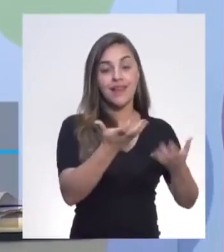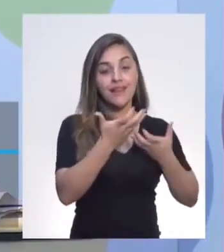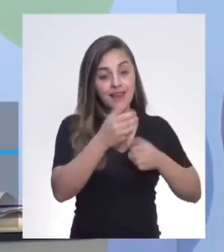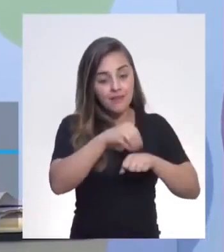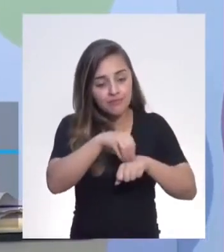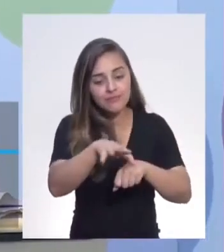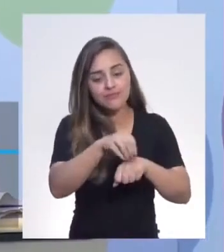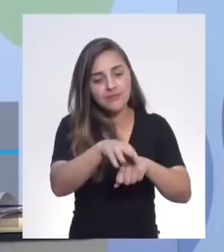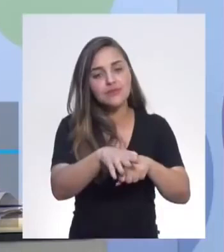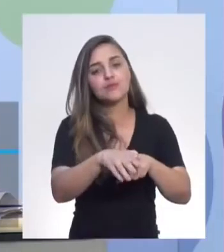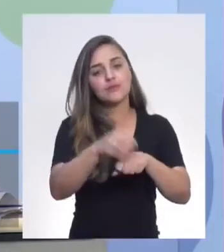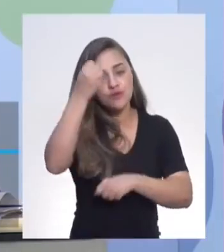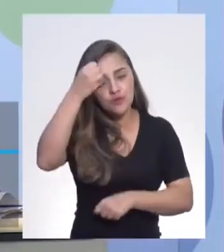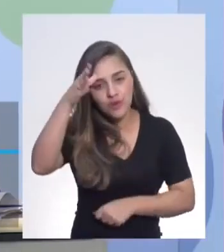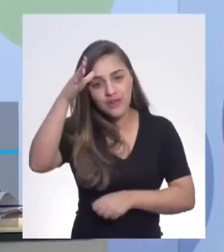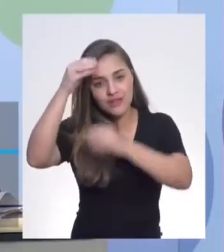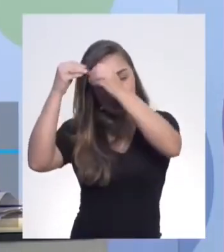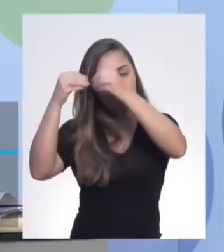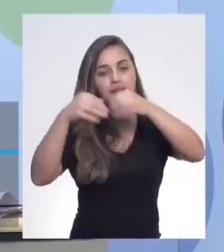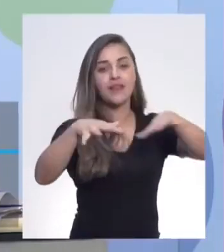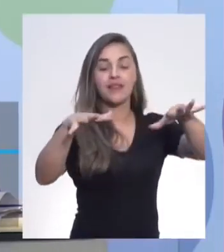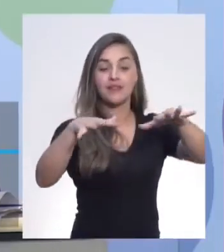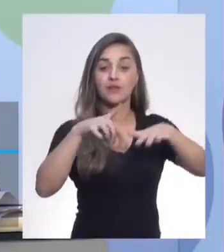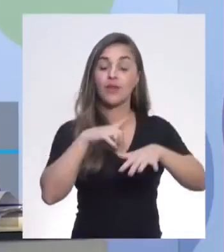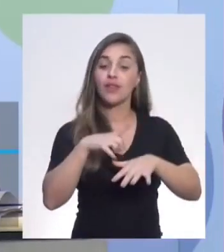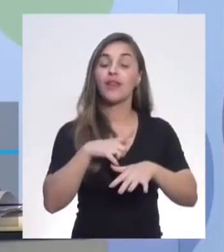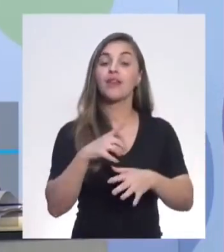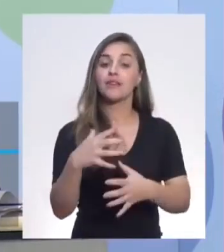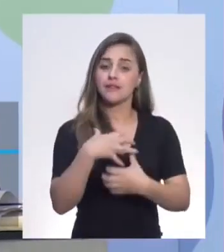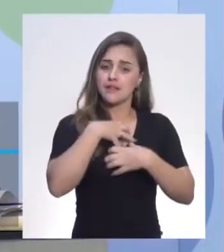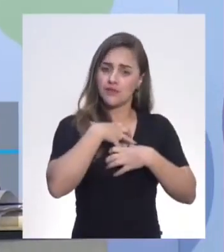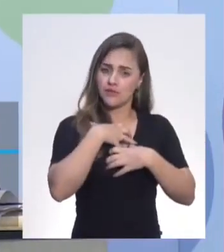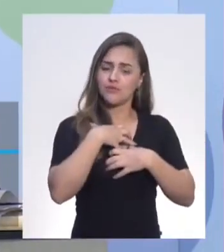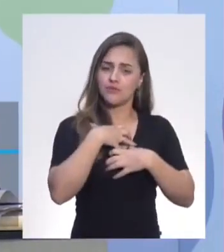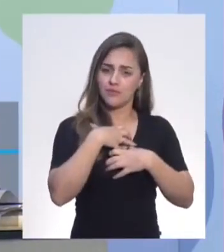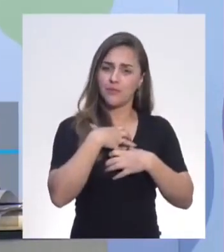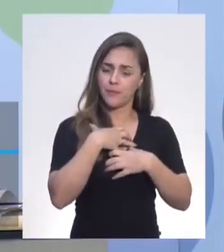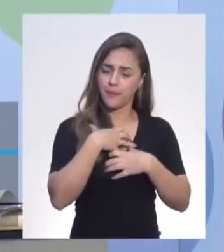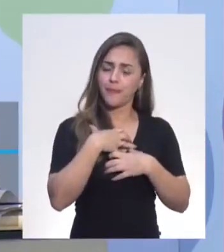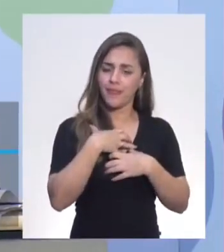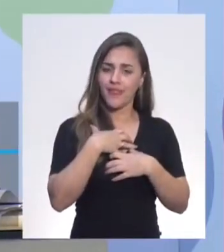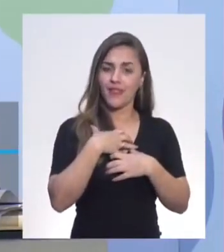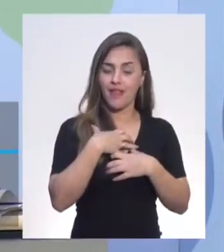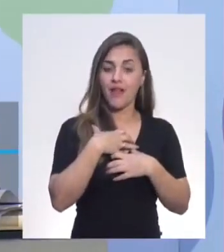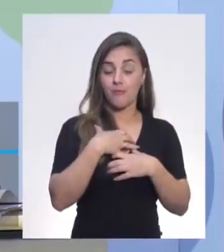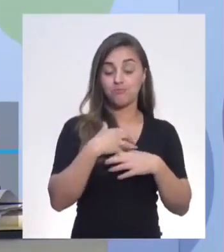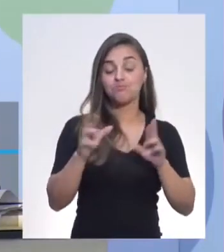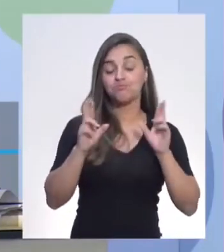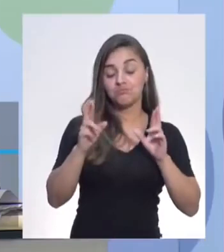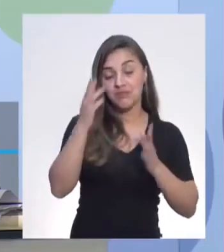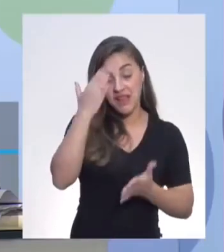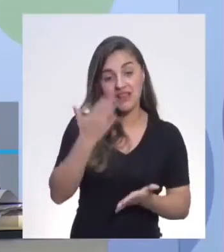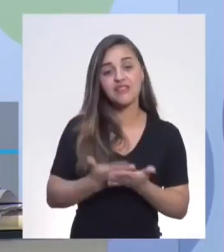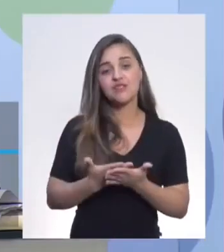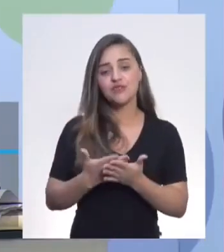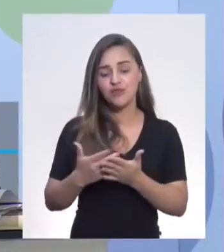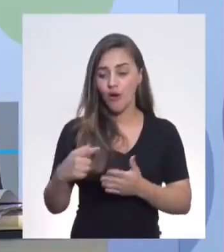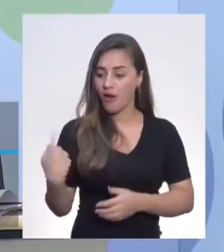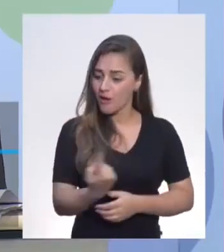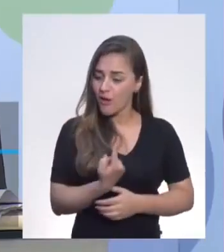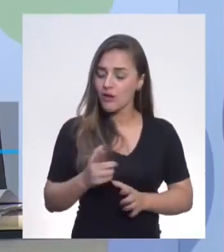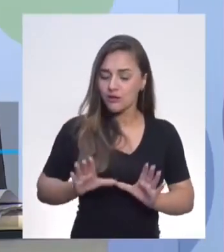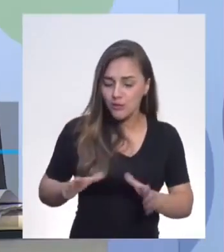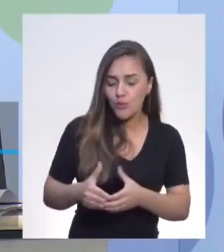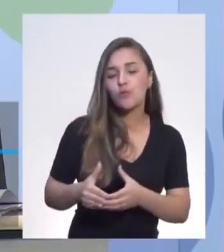africana, sentimento de pertencimento, acredito que teríamos orgulho de sermos negros e reivindicaríamos